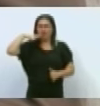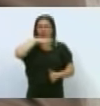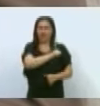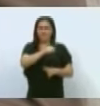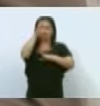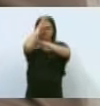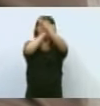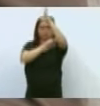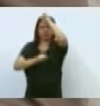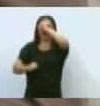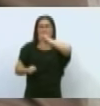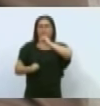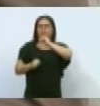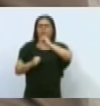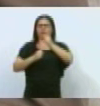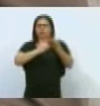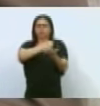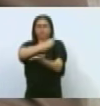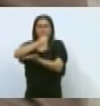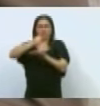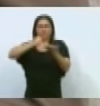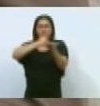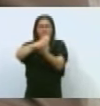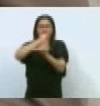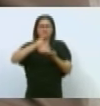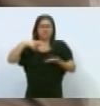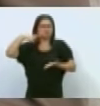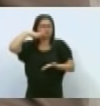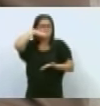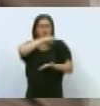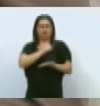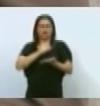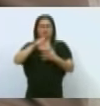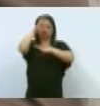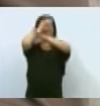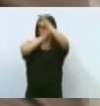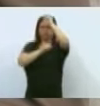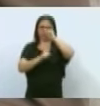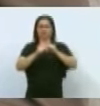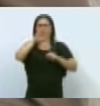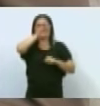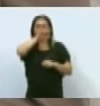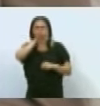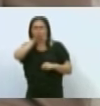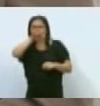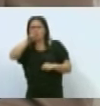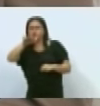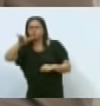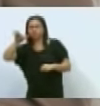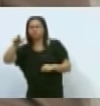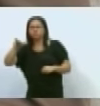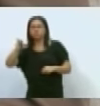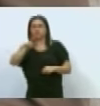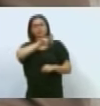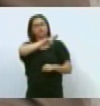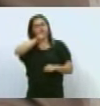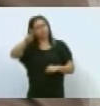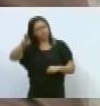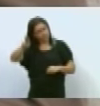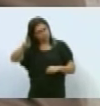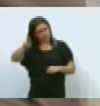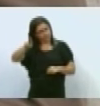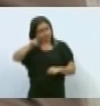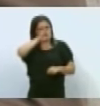ela consegue ter um básico. Porque a gente não vai soletrando. Quando tem nome, alguma coisa que não tem sinal, aí a